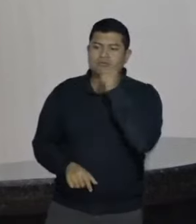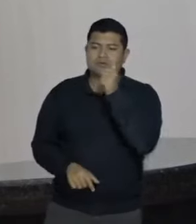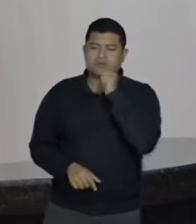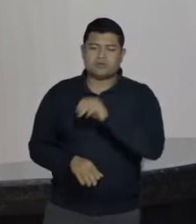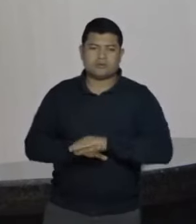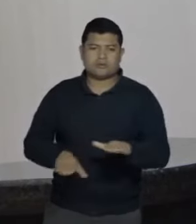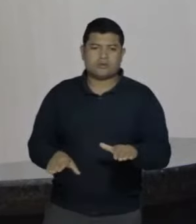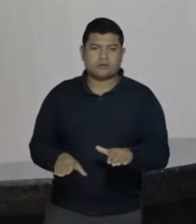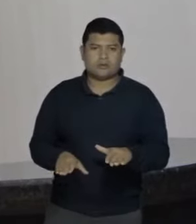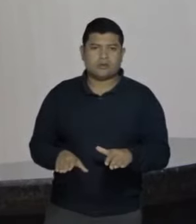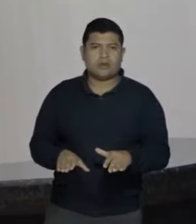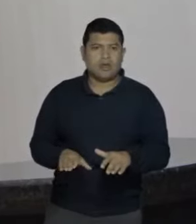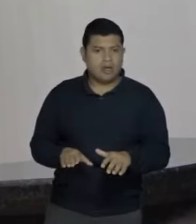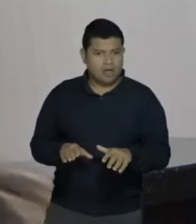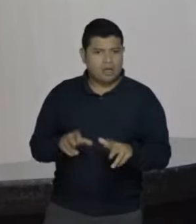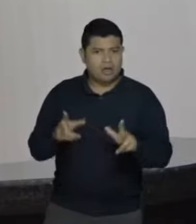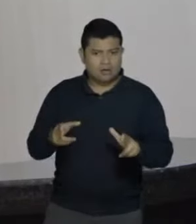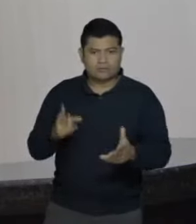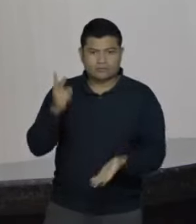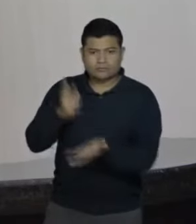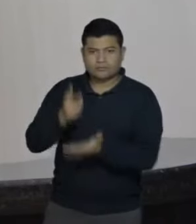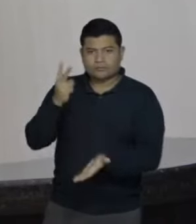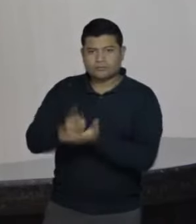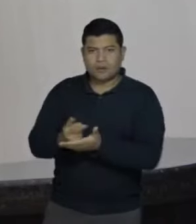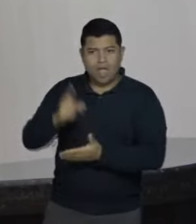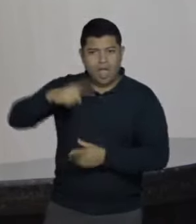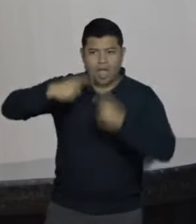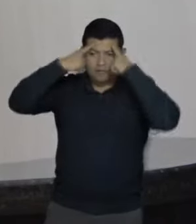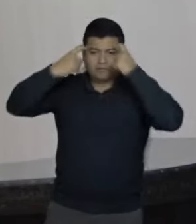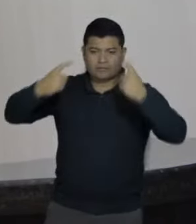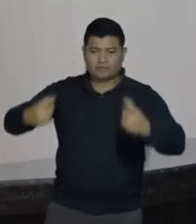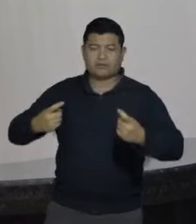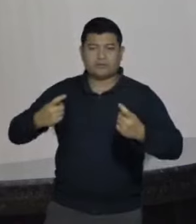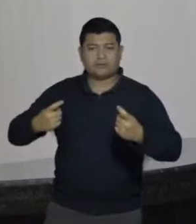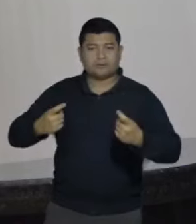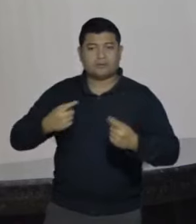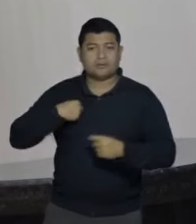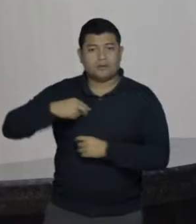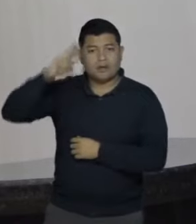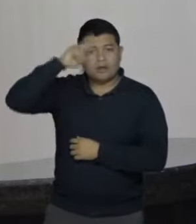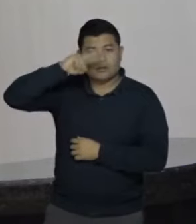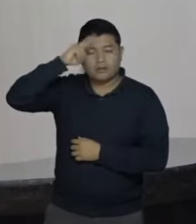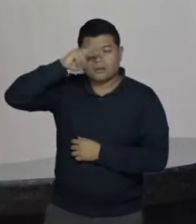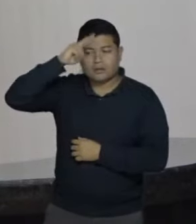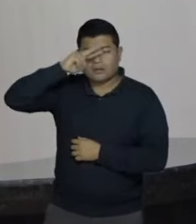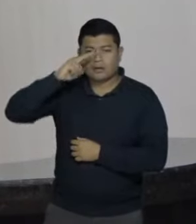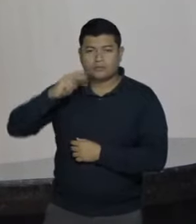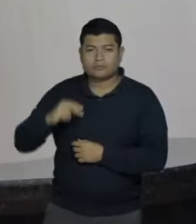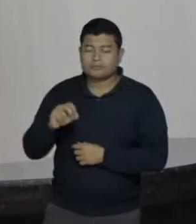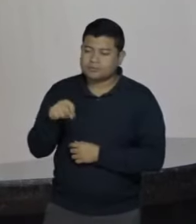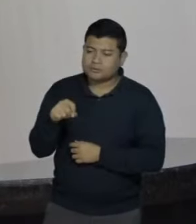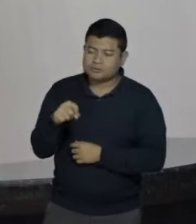se sente o tempo inteiro e é violência eu me lembro muito bem Deputado Padre Pedro quando eu me eleger